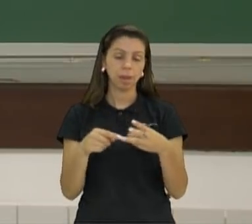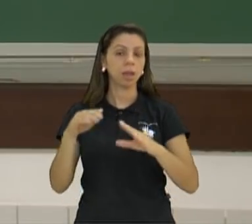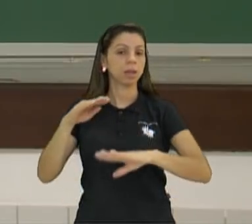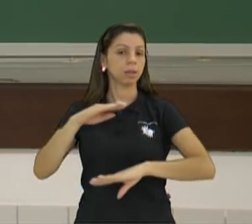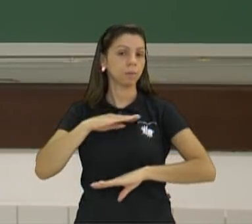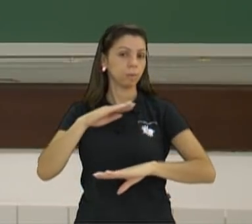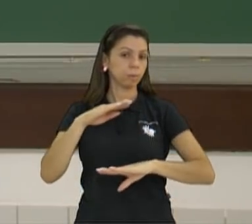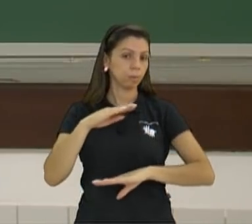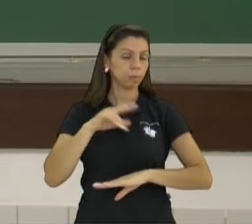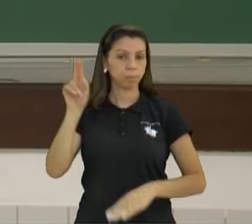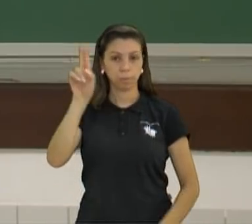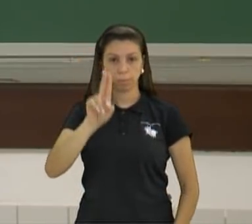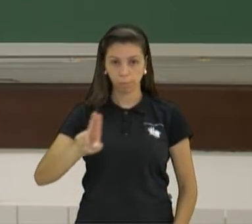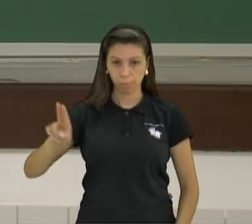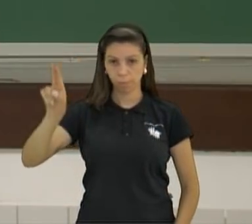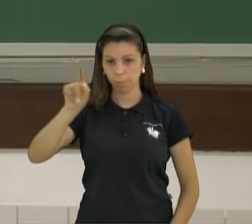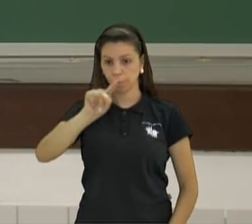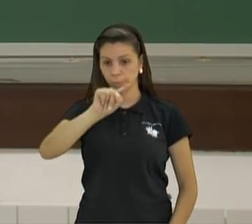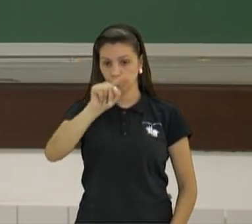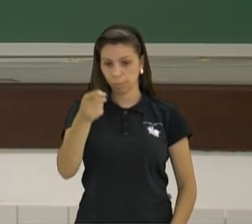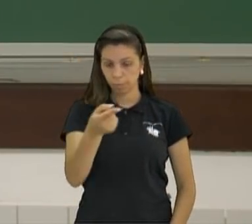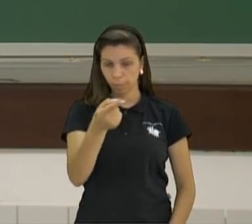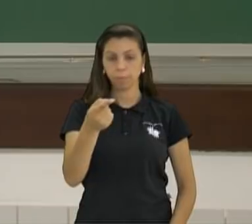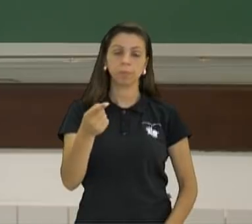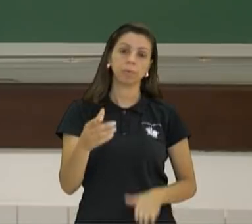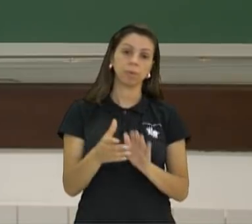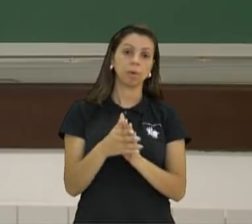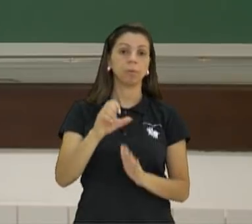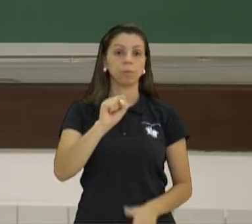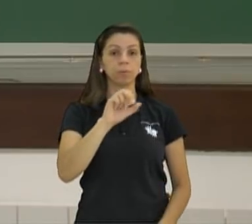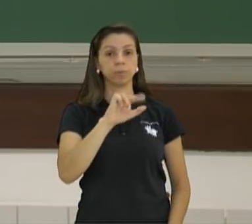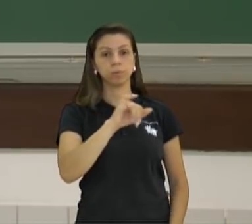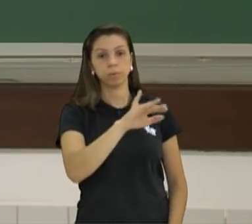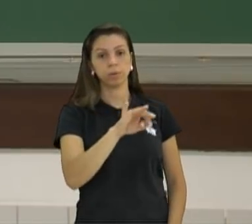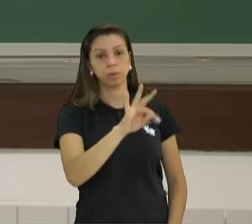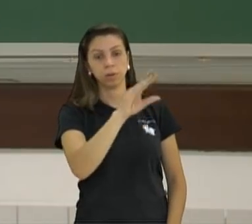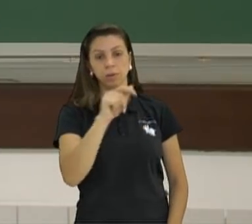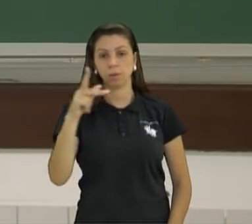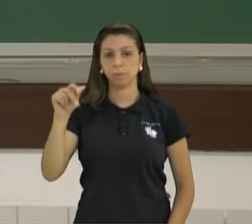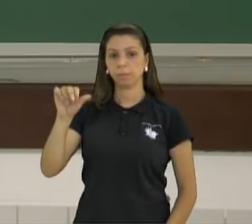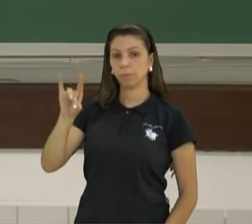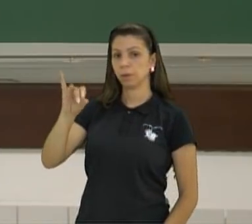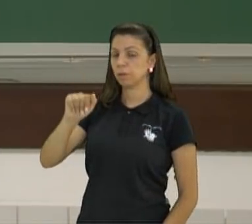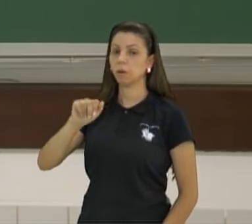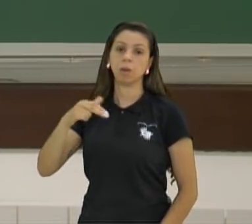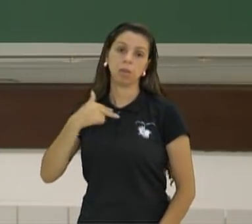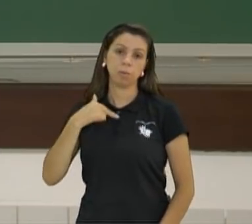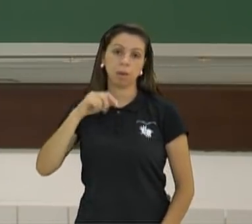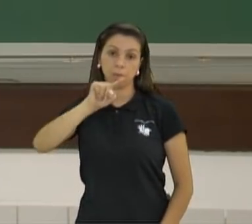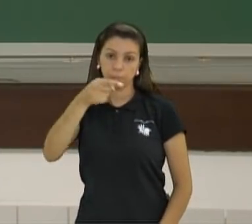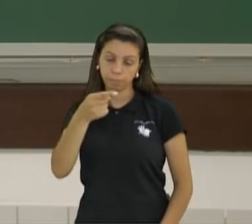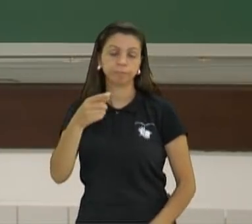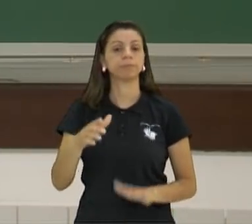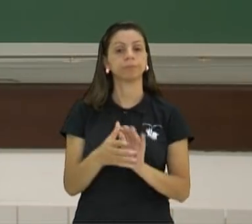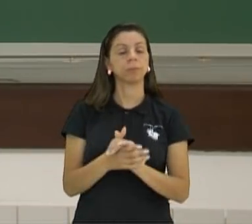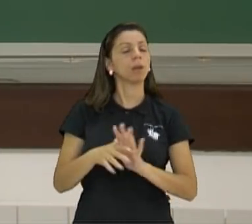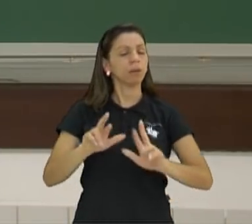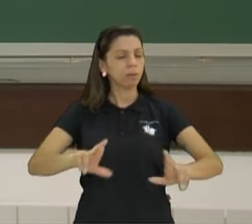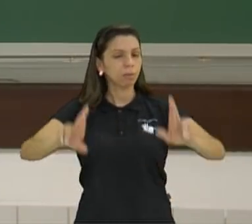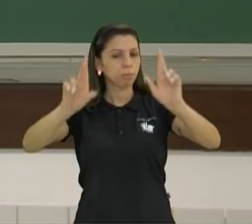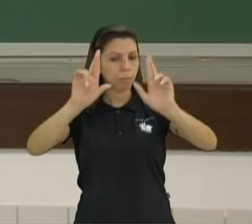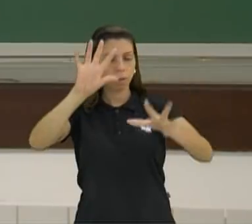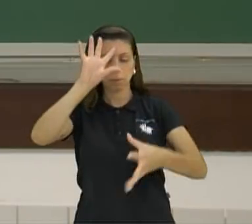aplicação da vírgula e vimos que entre o sujeito e o predicado não colocamos a vírgula. Espero que vocês tenham compreendido